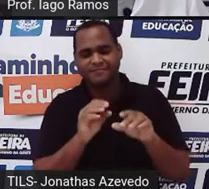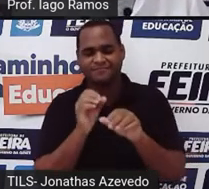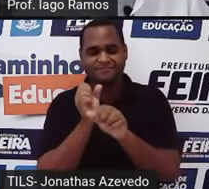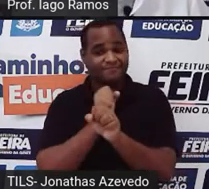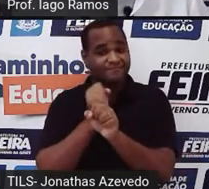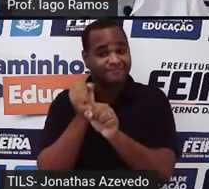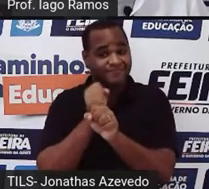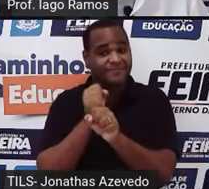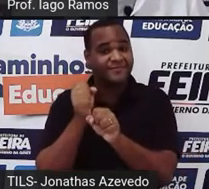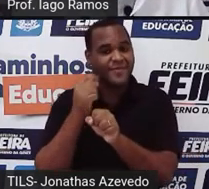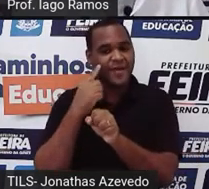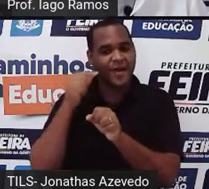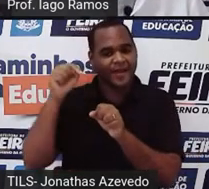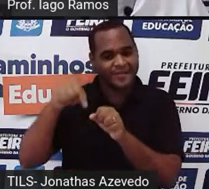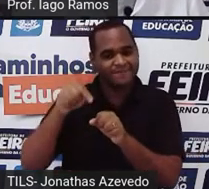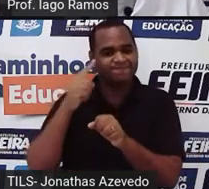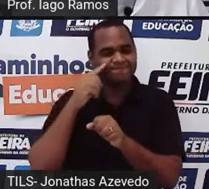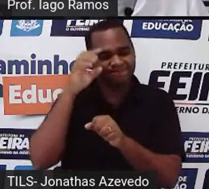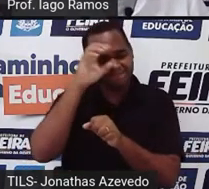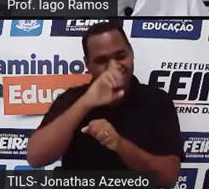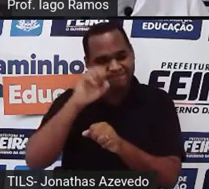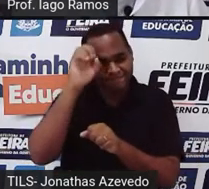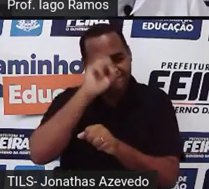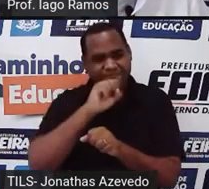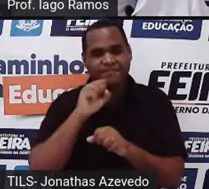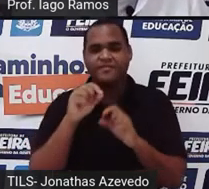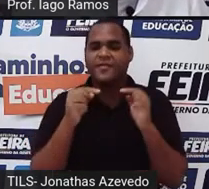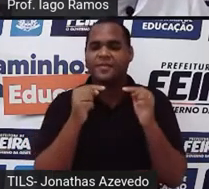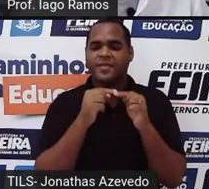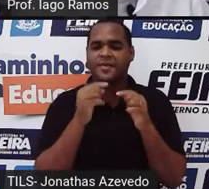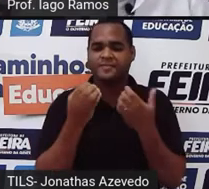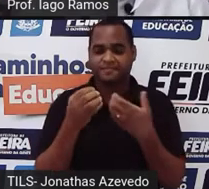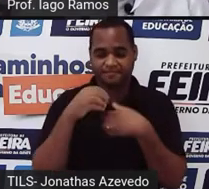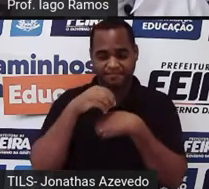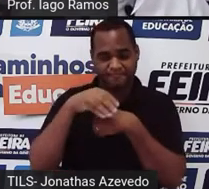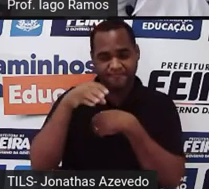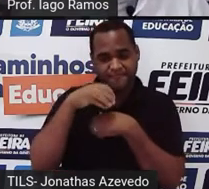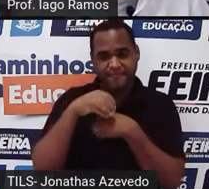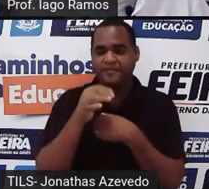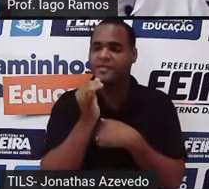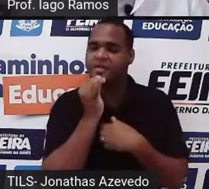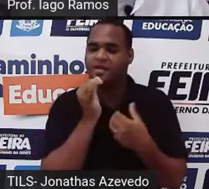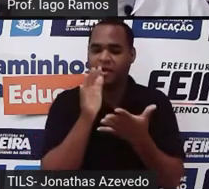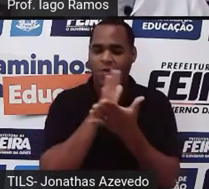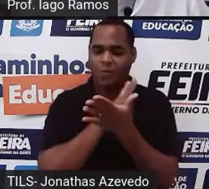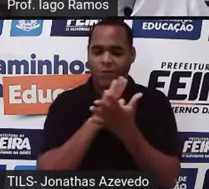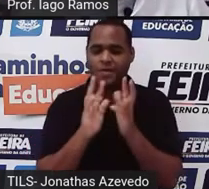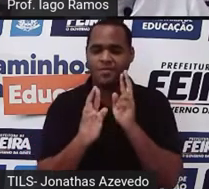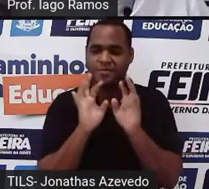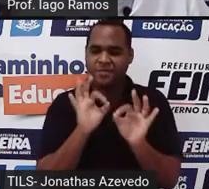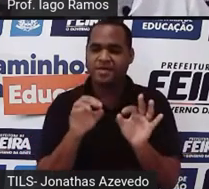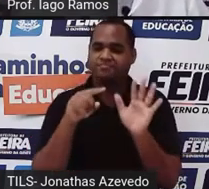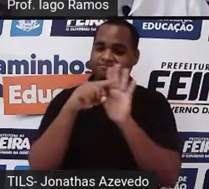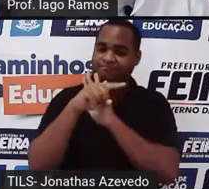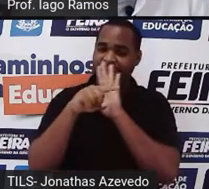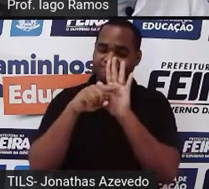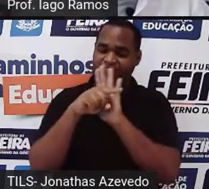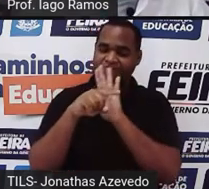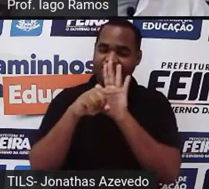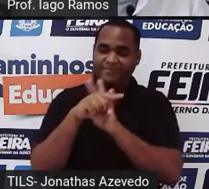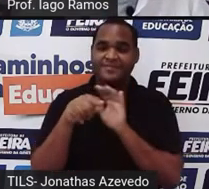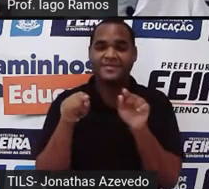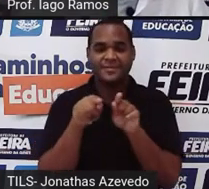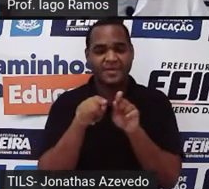tempo, você sabe que a gente sempre faz isso, né? Trazendo alguns exercícios, algumas perguntas que